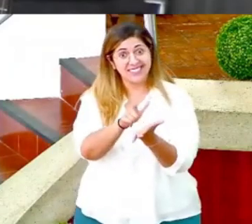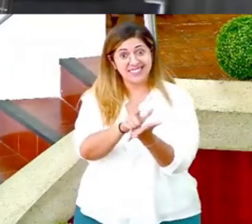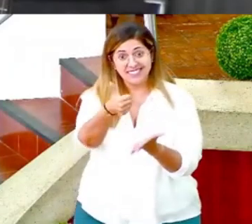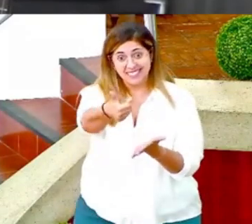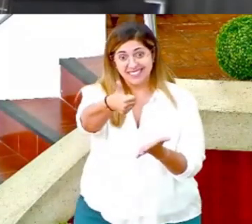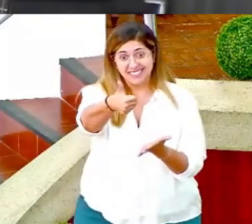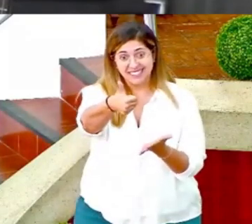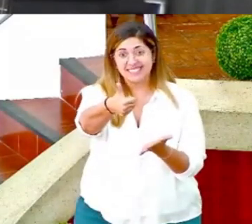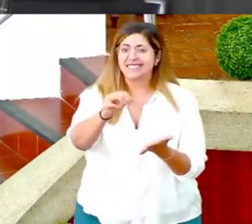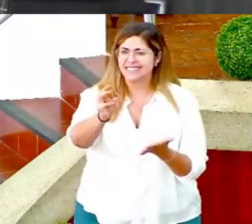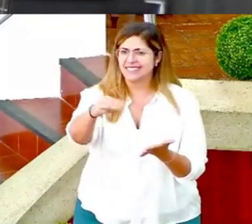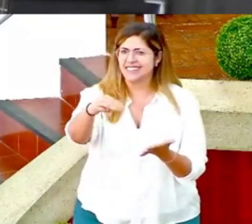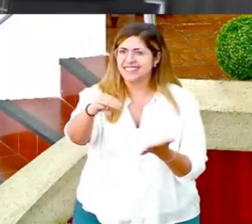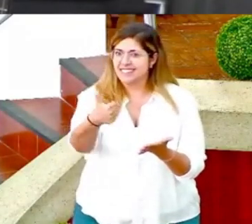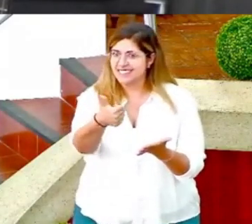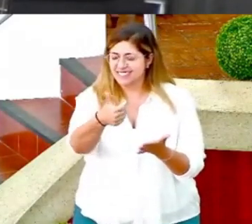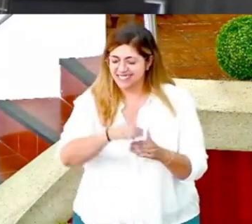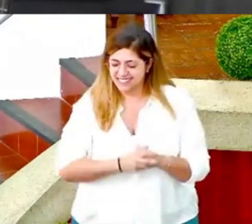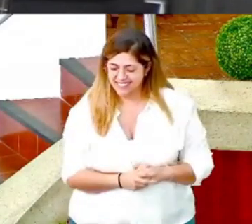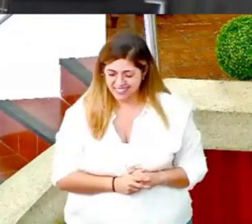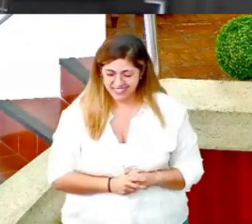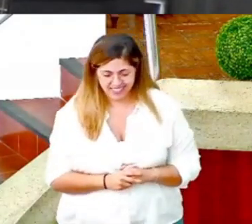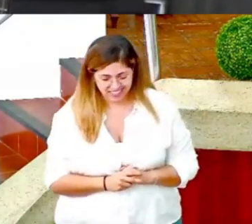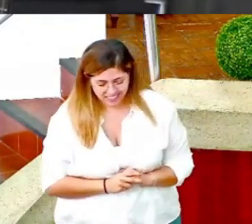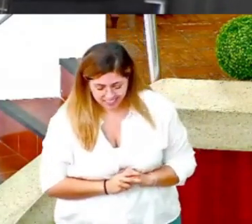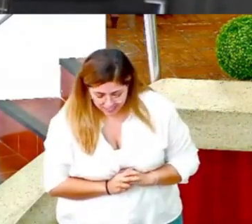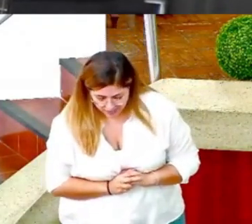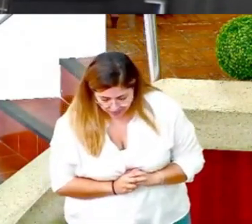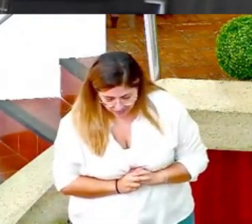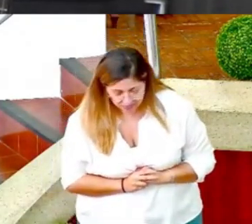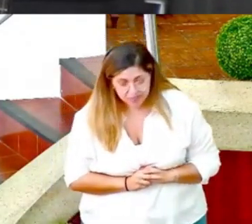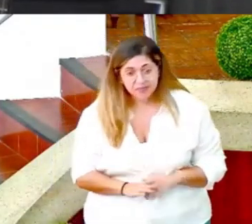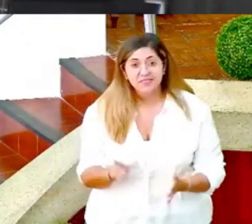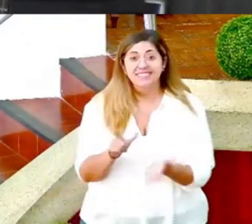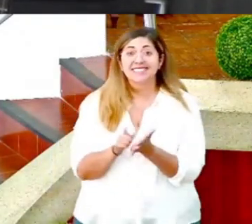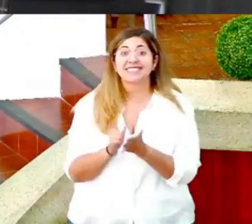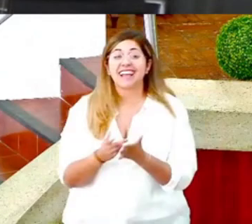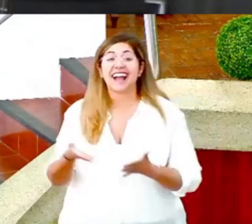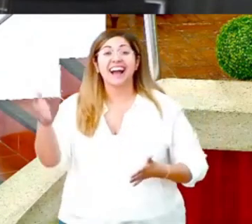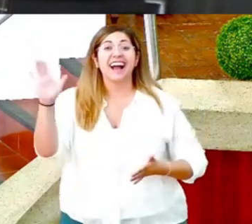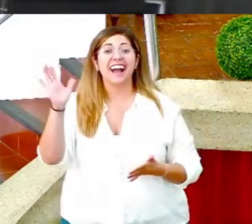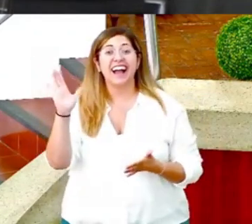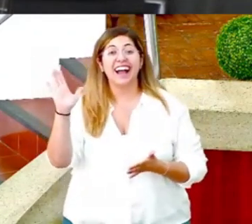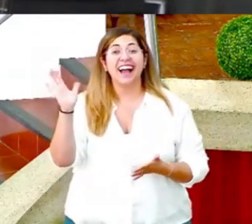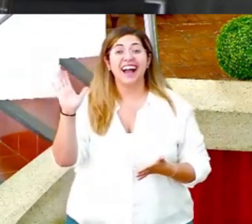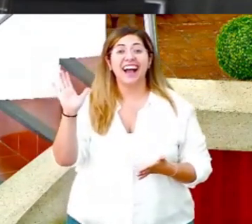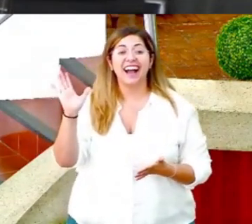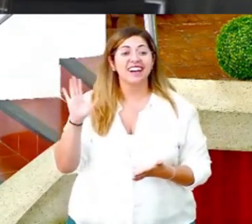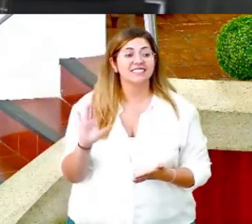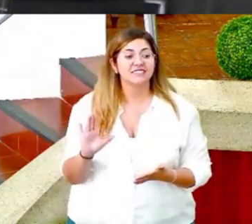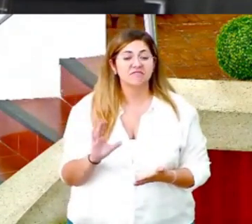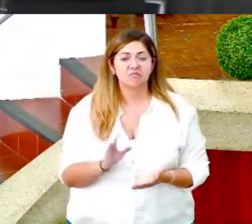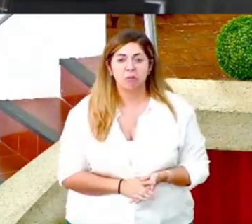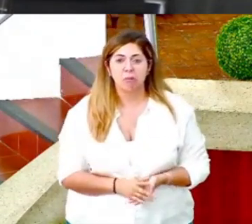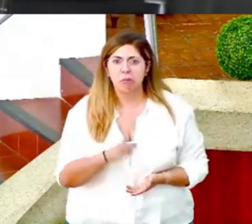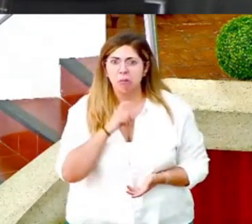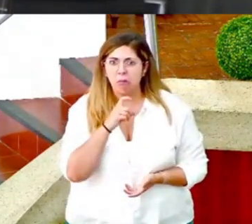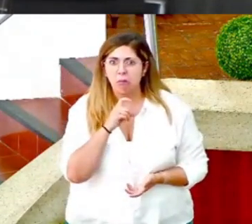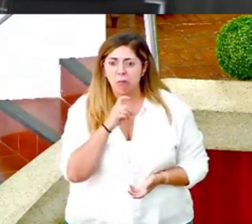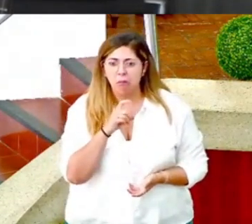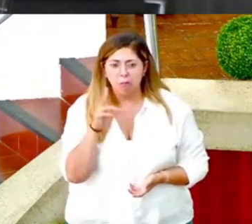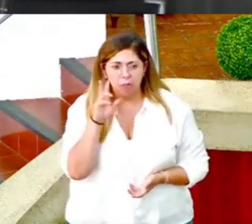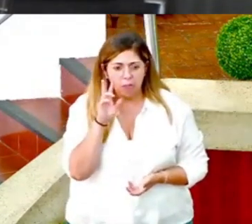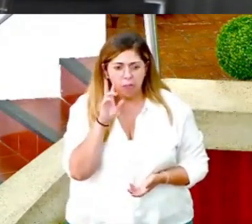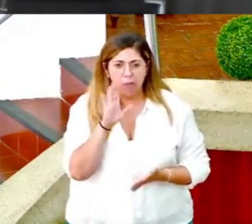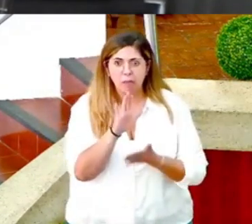Estão? Temos crianças com pranchetas? Se temos, levanta a mão, quero ver se tem alguém aqui. Ninguém recebeu as pranchetas ainda? Peço